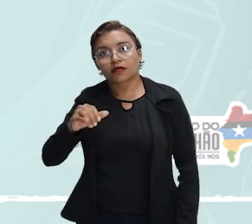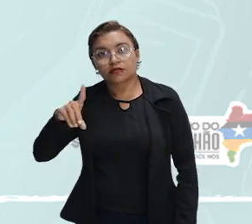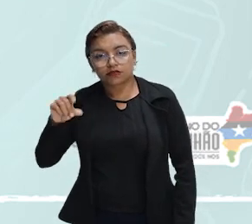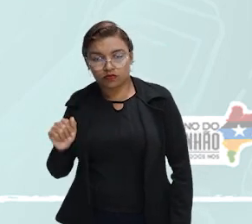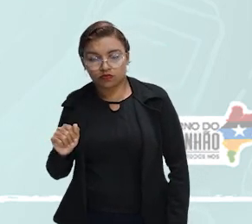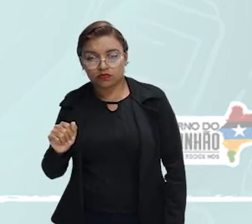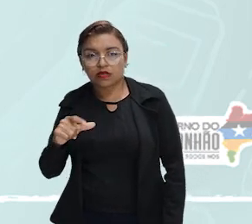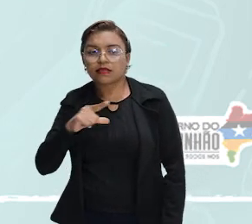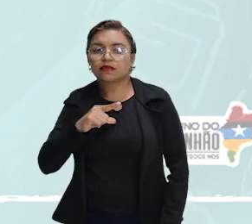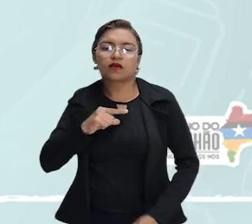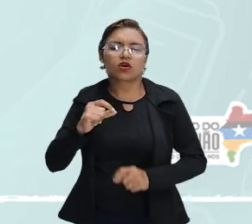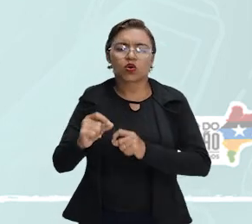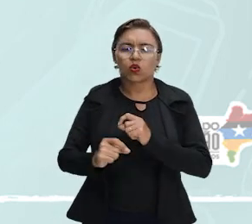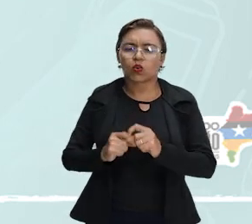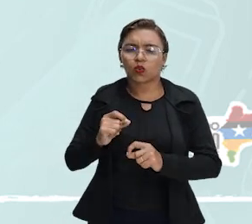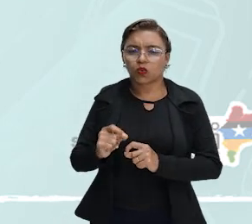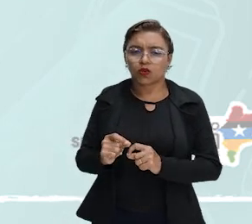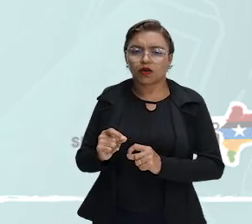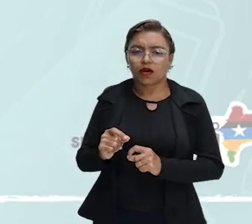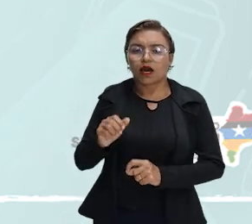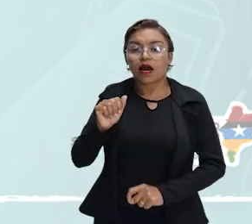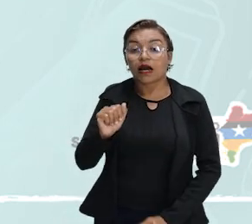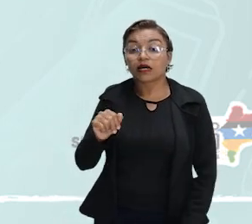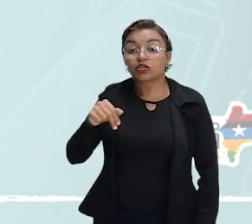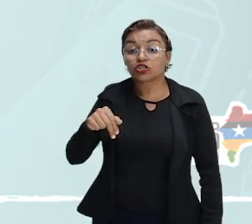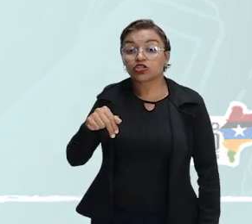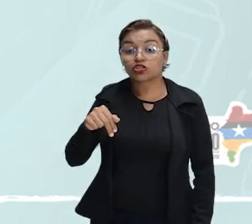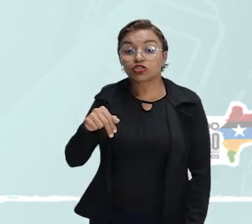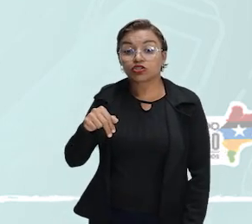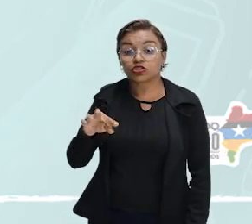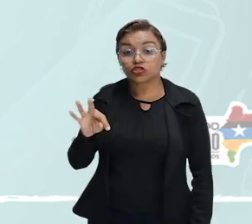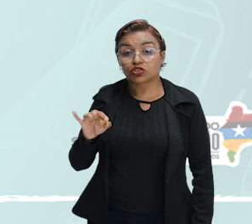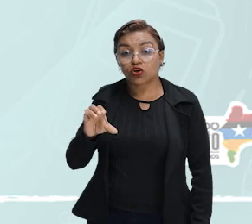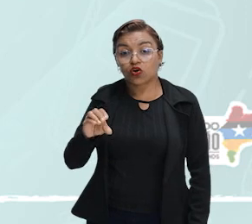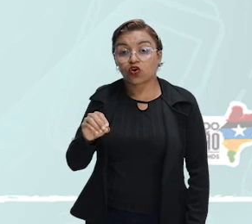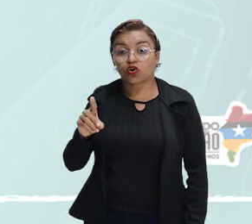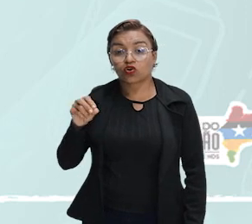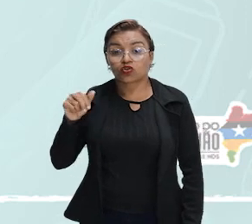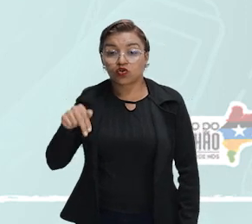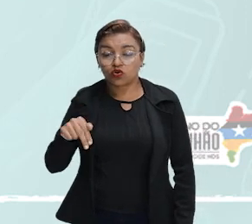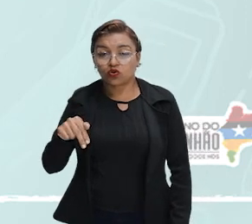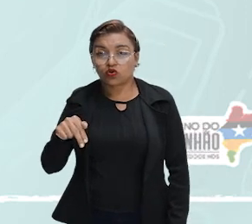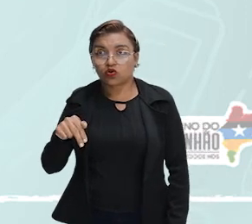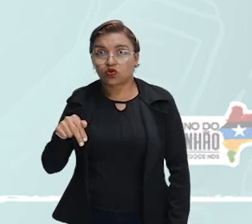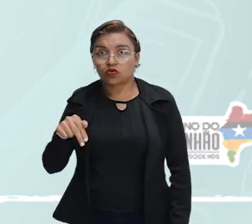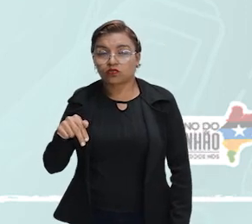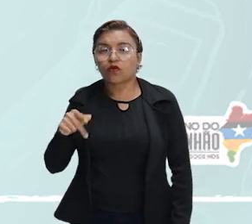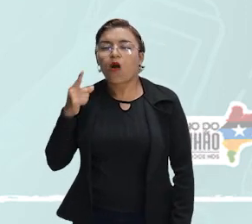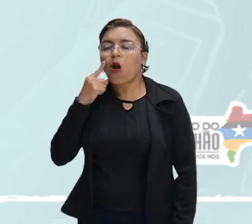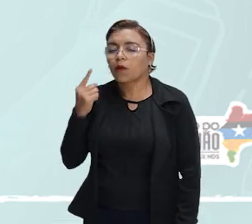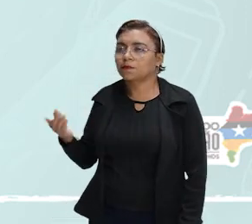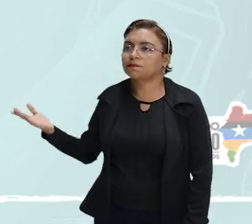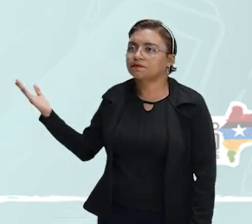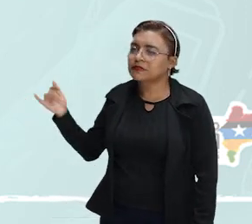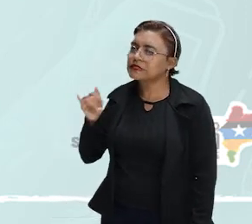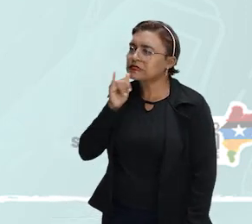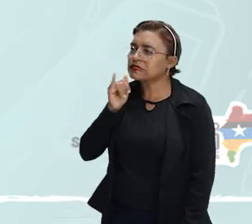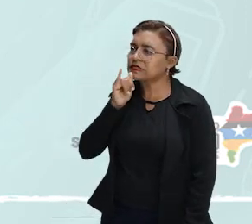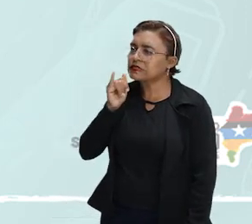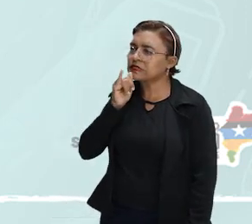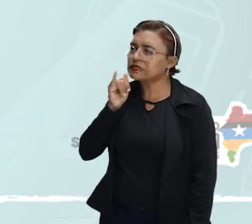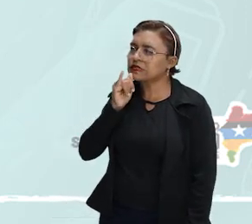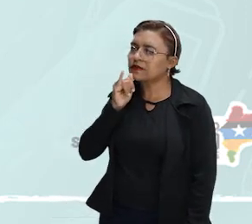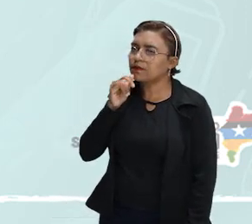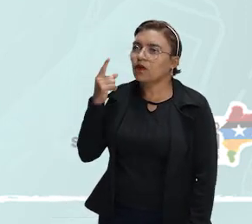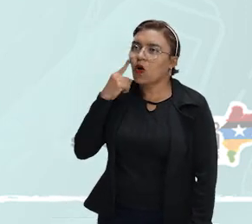uma sequência aqui que a gente chama de anticódon. O anticódon ele se encaixa perfeitamente ao códon. Por exemplo, lá no